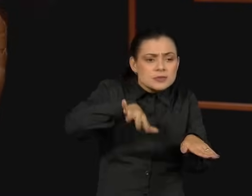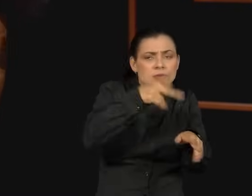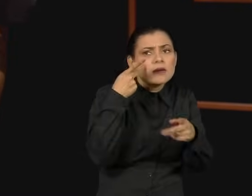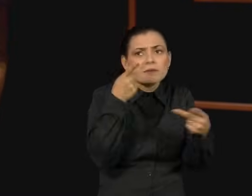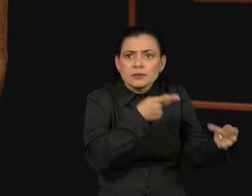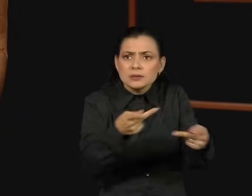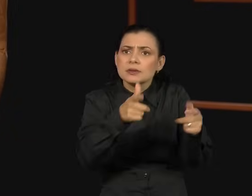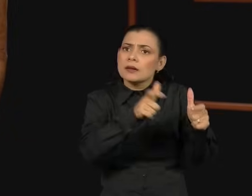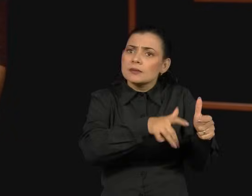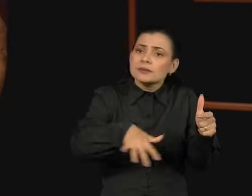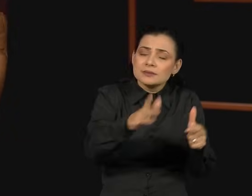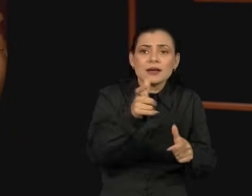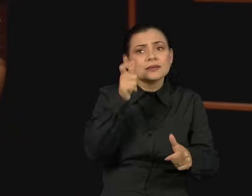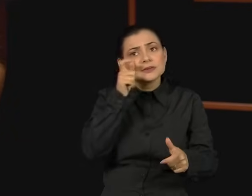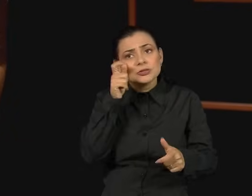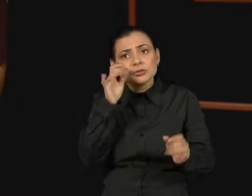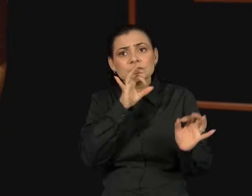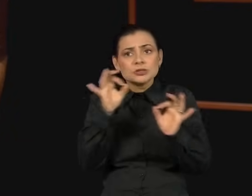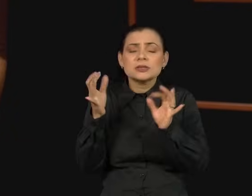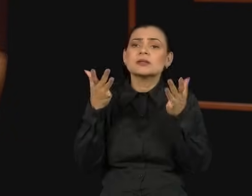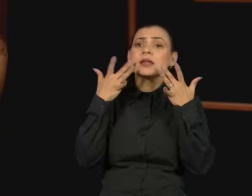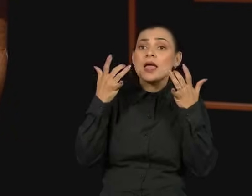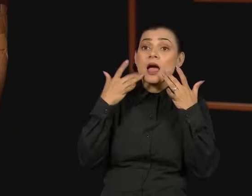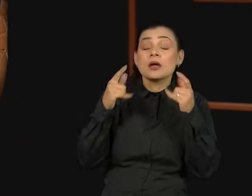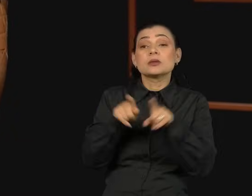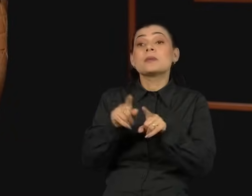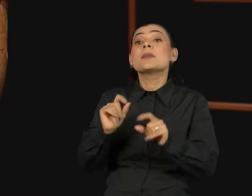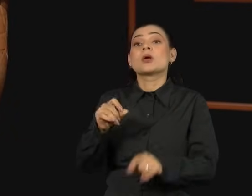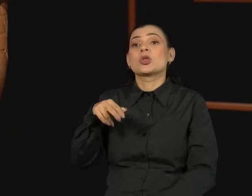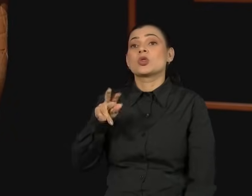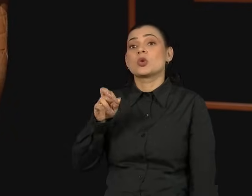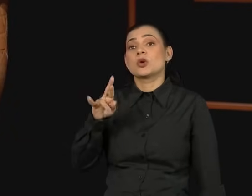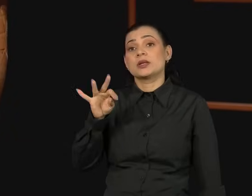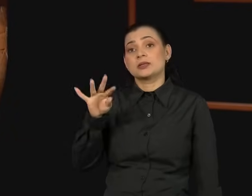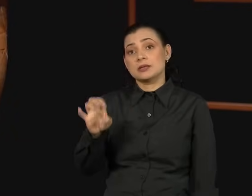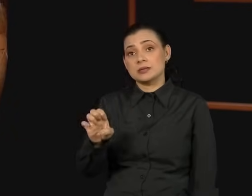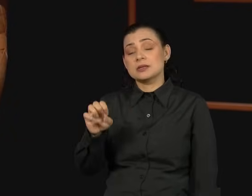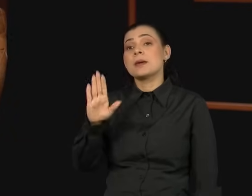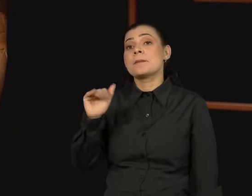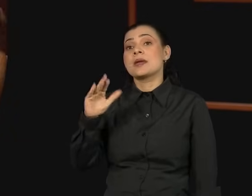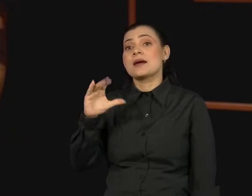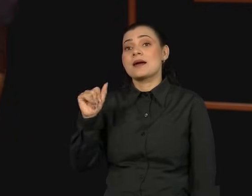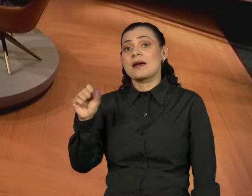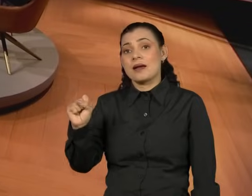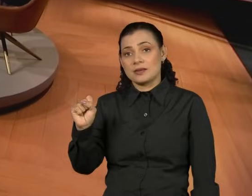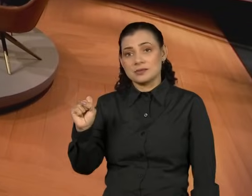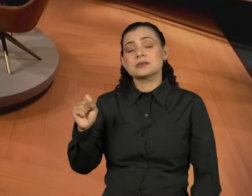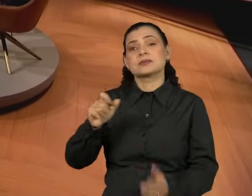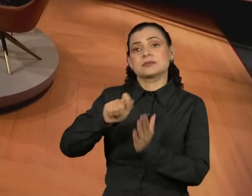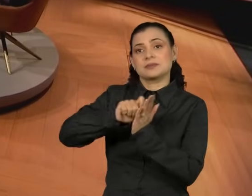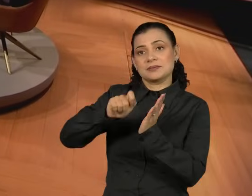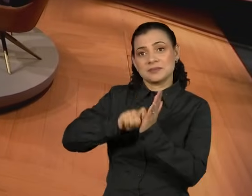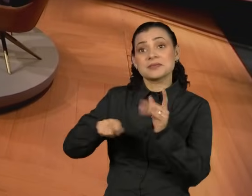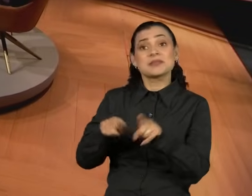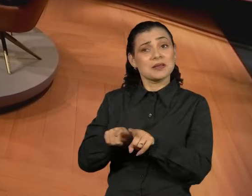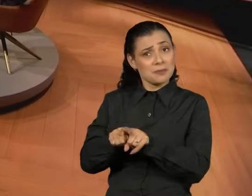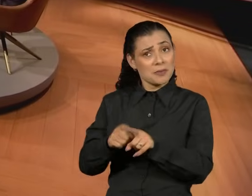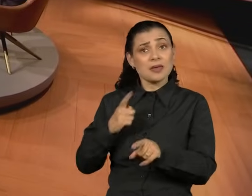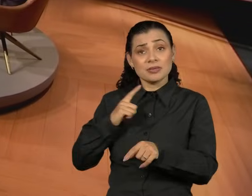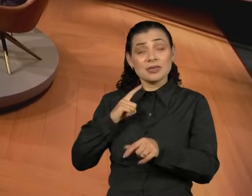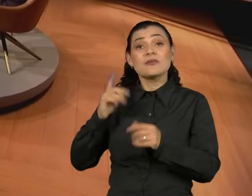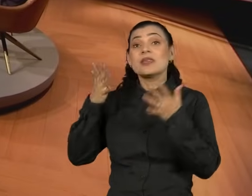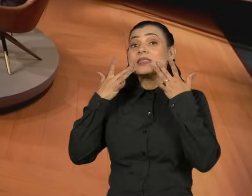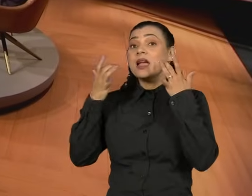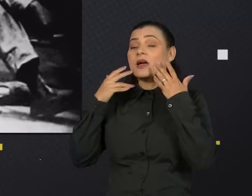ônibus e tal, vinha assistir uma peça chamada Noites Brancas, adaptada de Dostoiévski, no